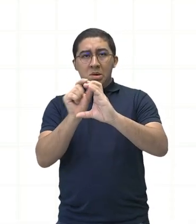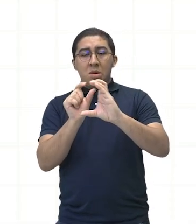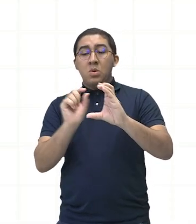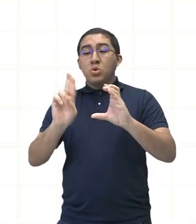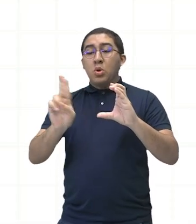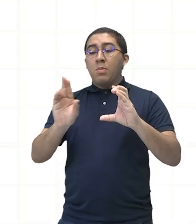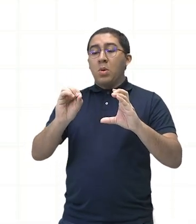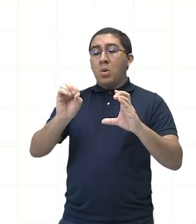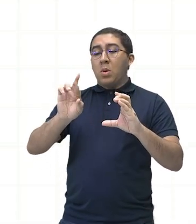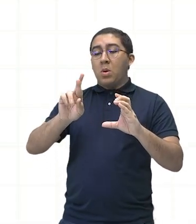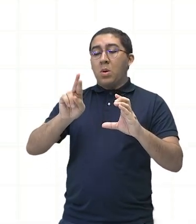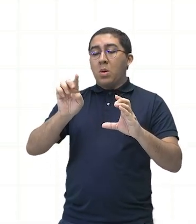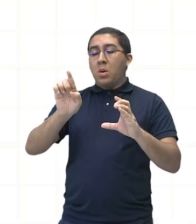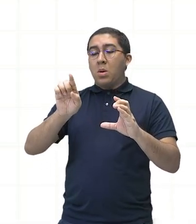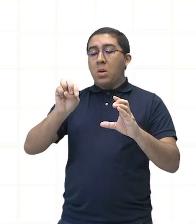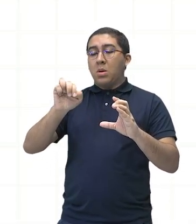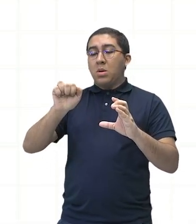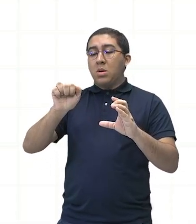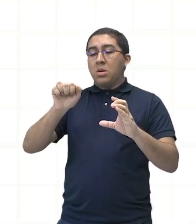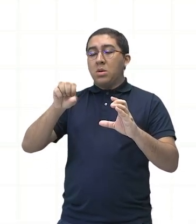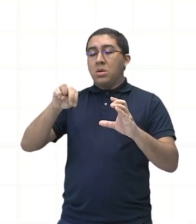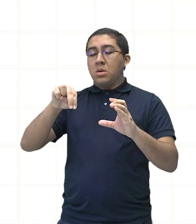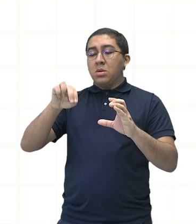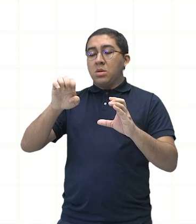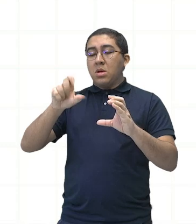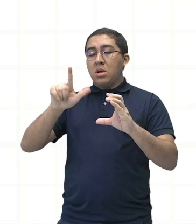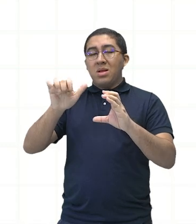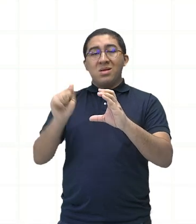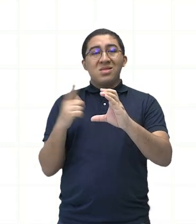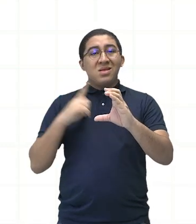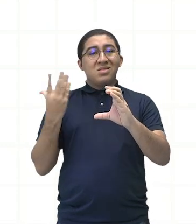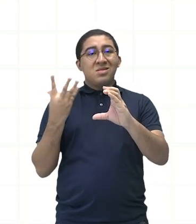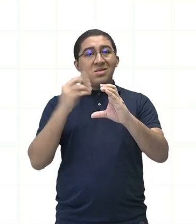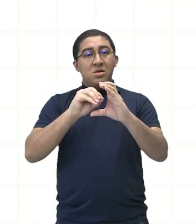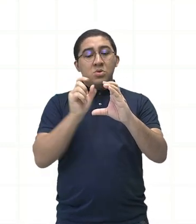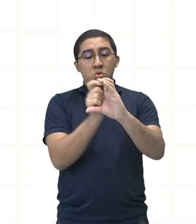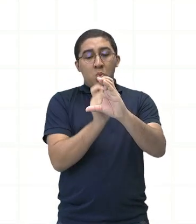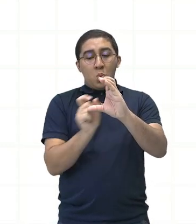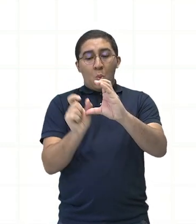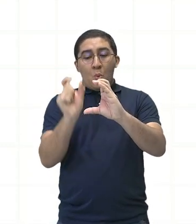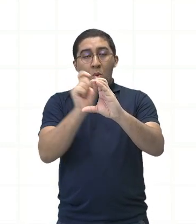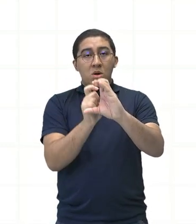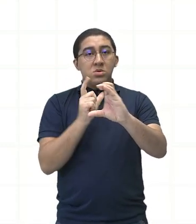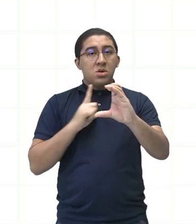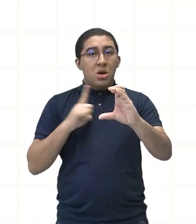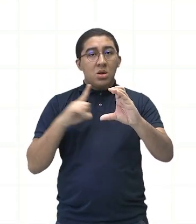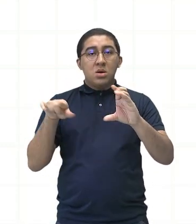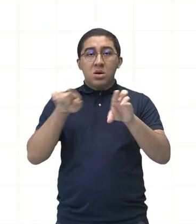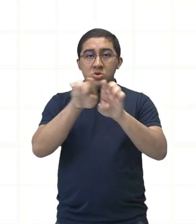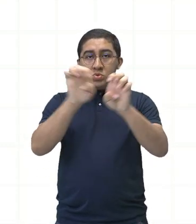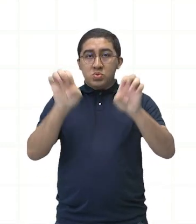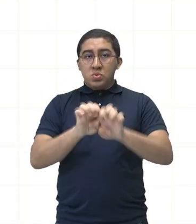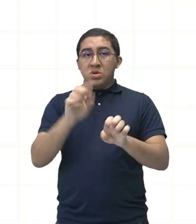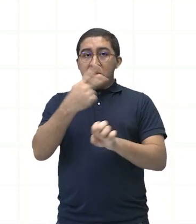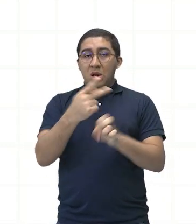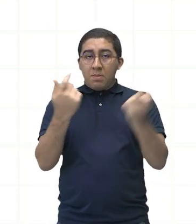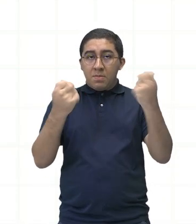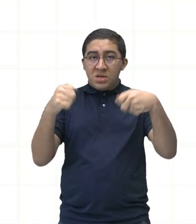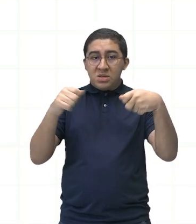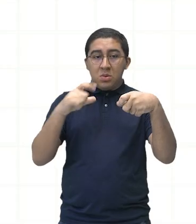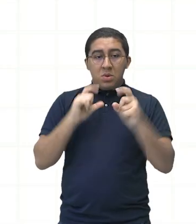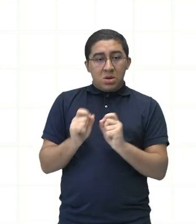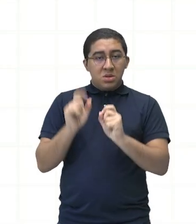órgãos existentes no interior de todas das células, bem como dos componentes celulares que serão